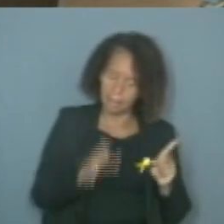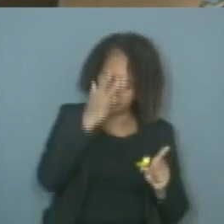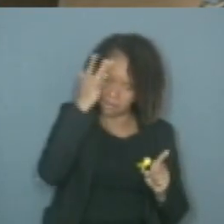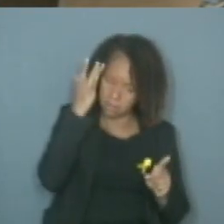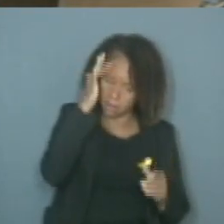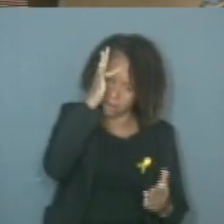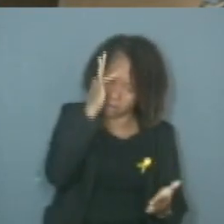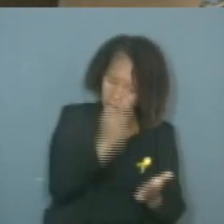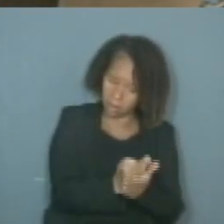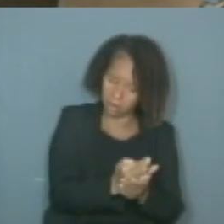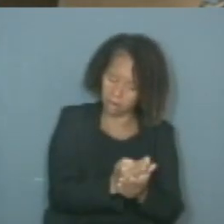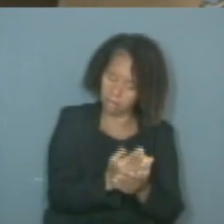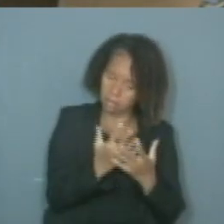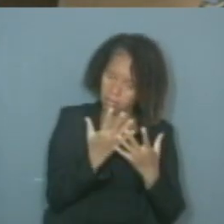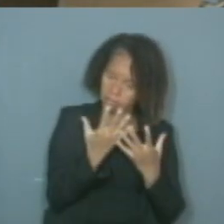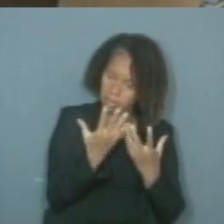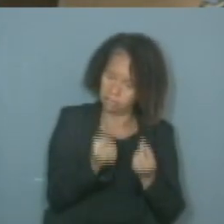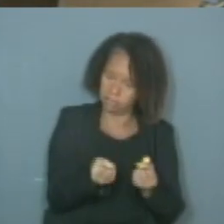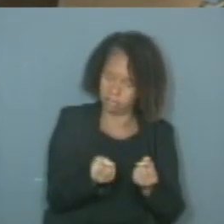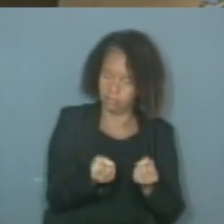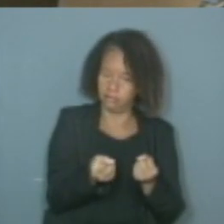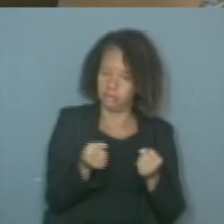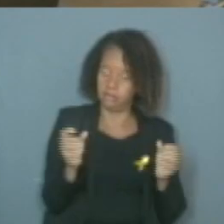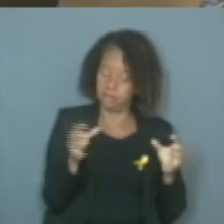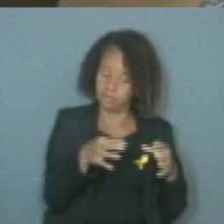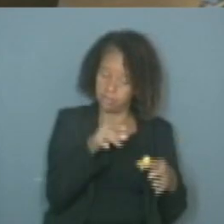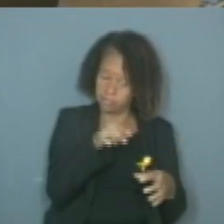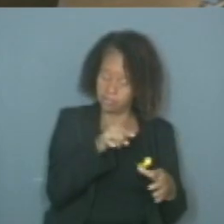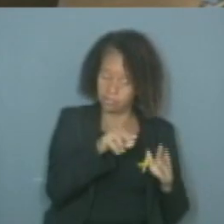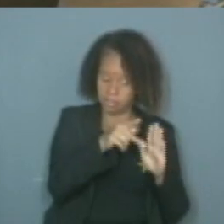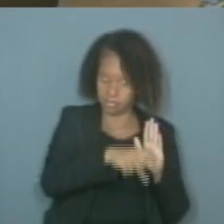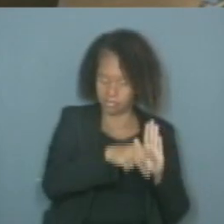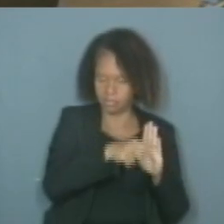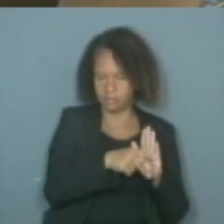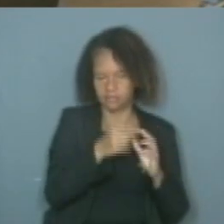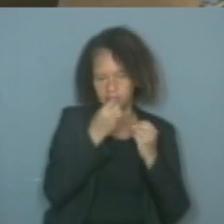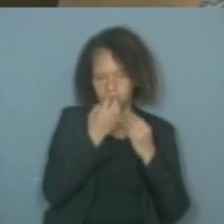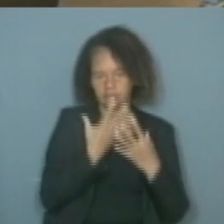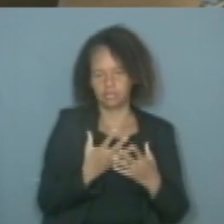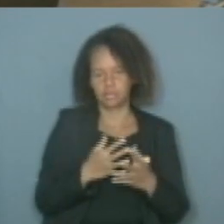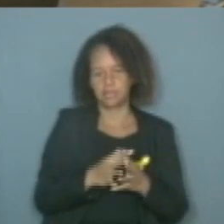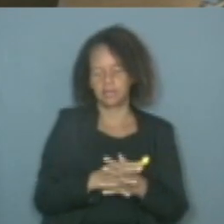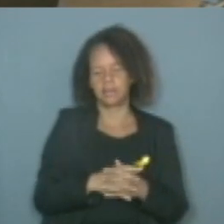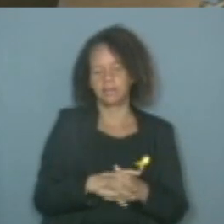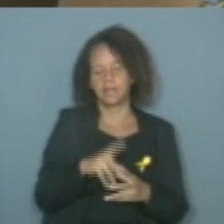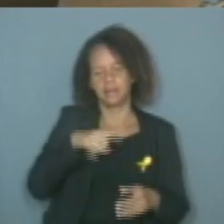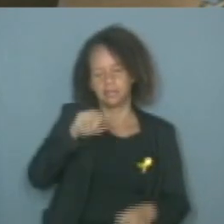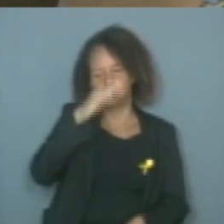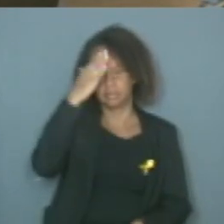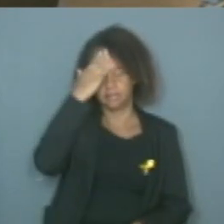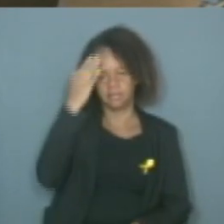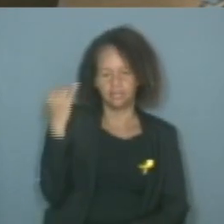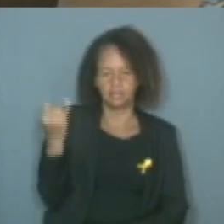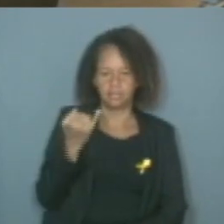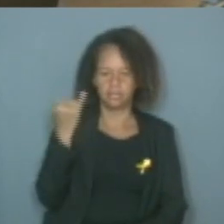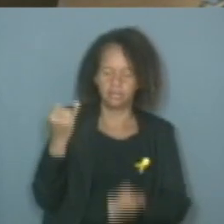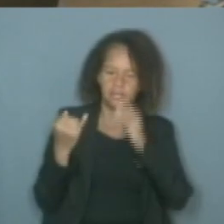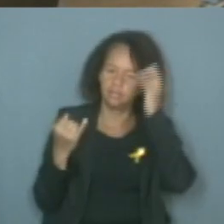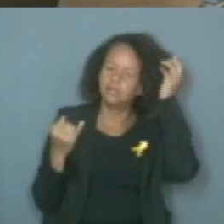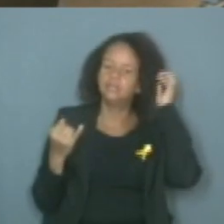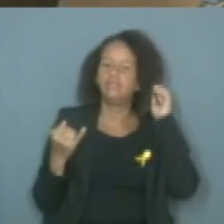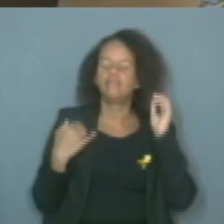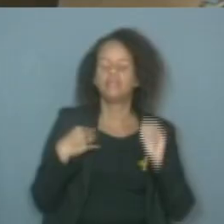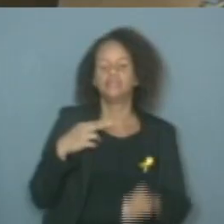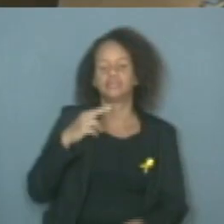pessoas creem e defendem. E essa situação é louvável. Então, a gente sabe como foi importante uma briga, eu